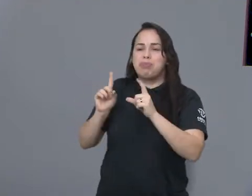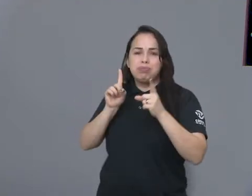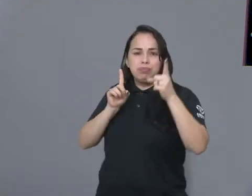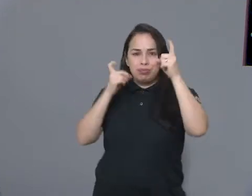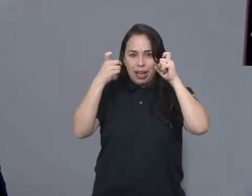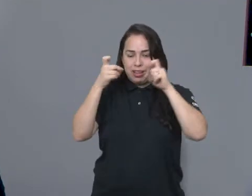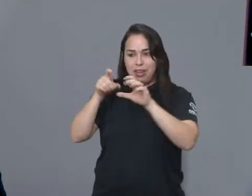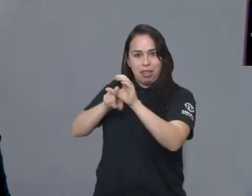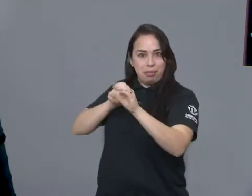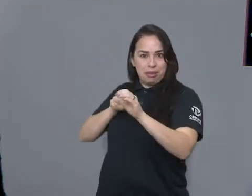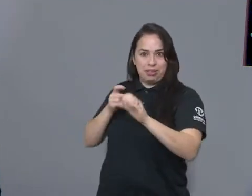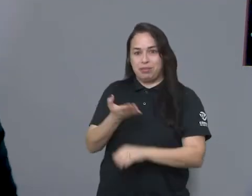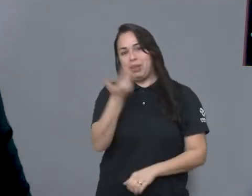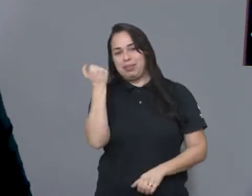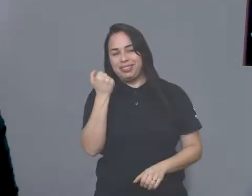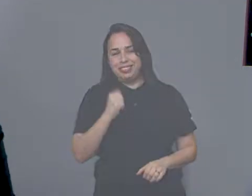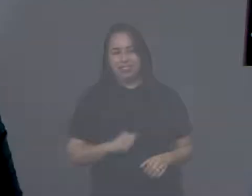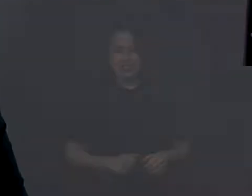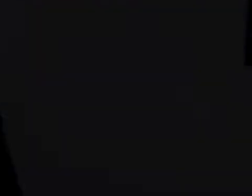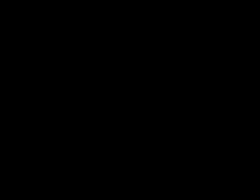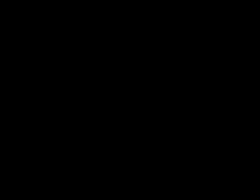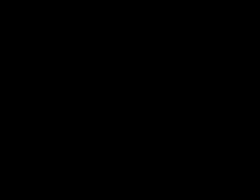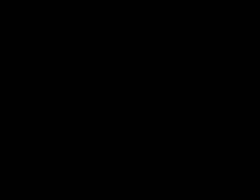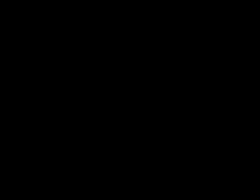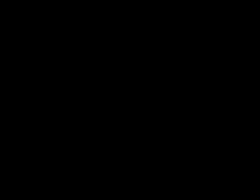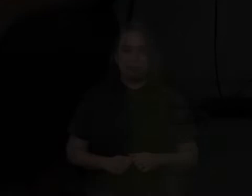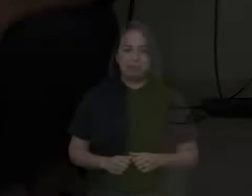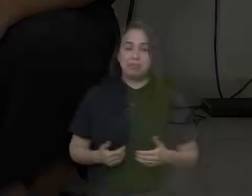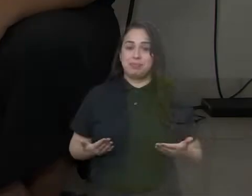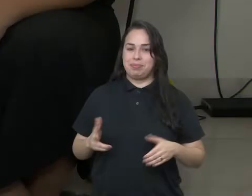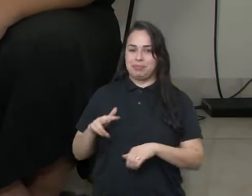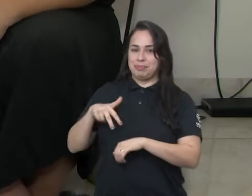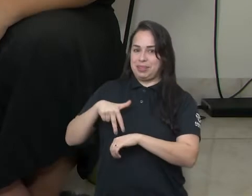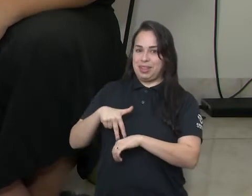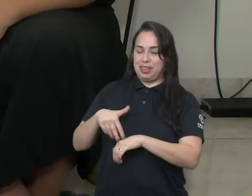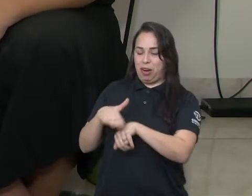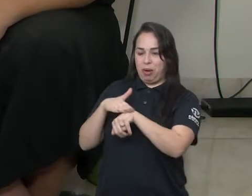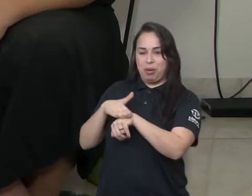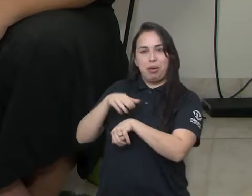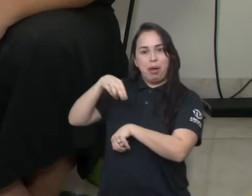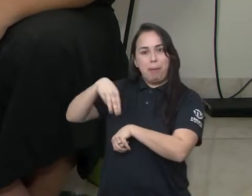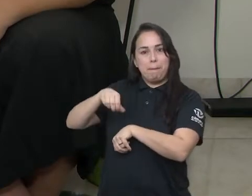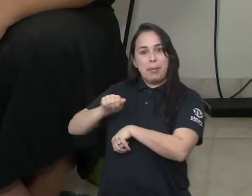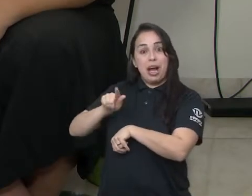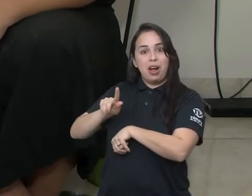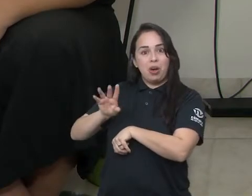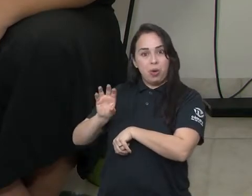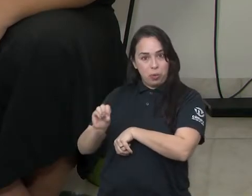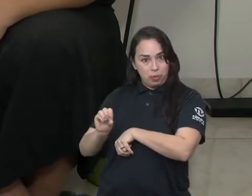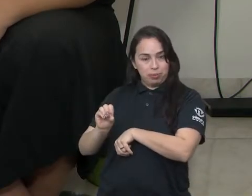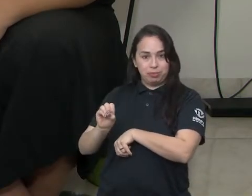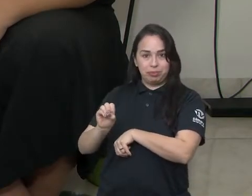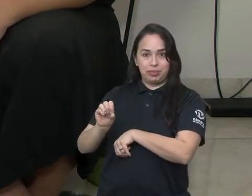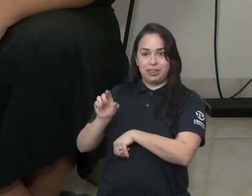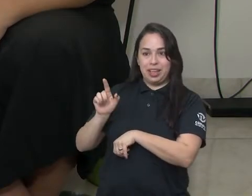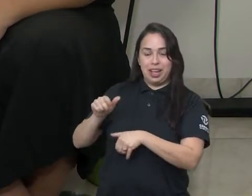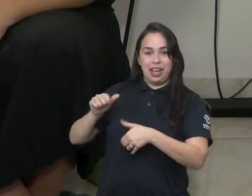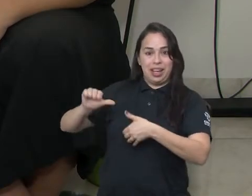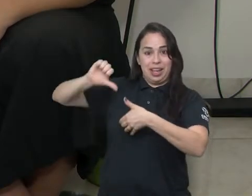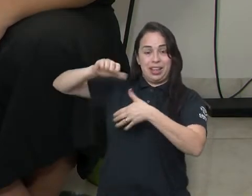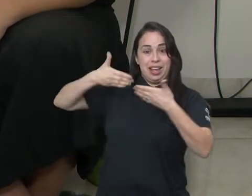uma cartunista independente. Vamos lá? Agora eu tô aqui com a Magô e